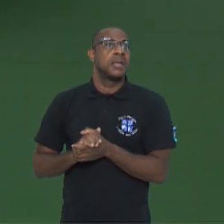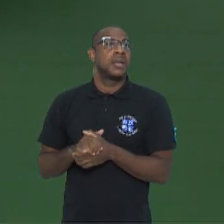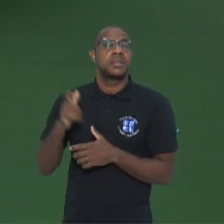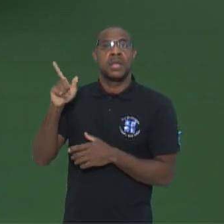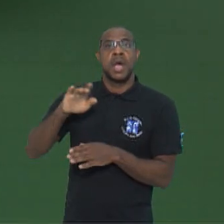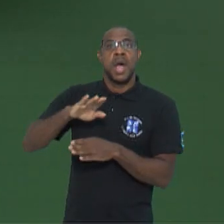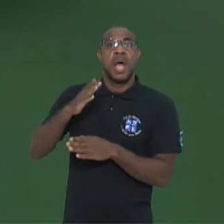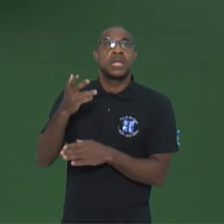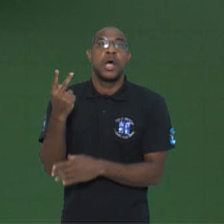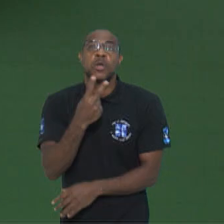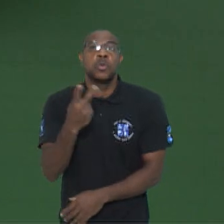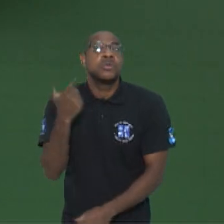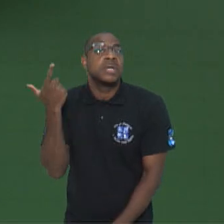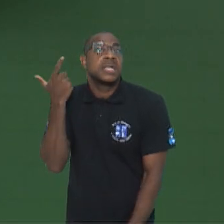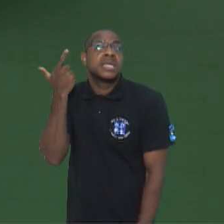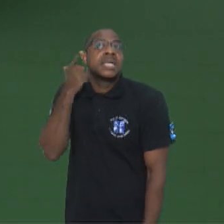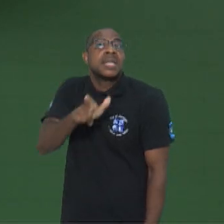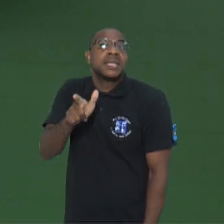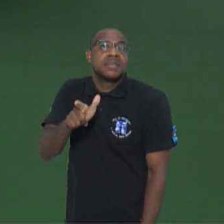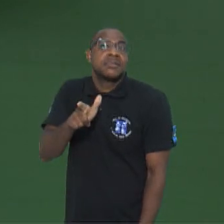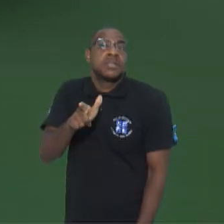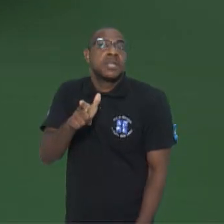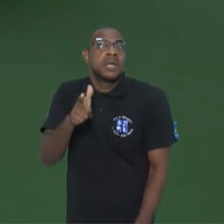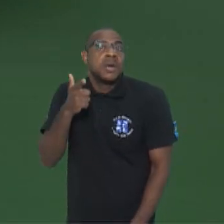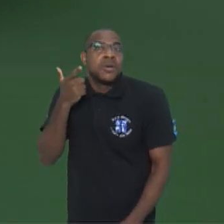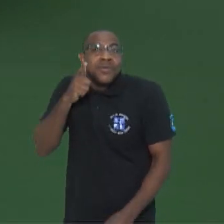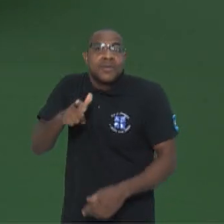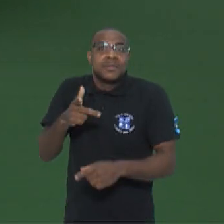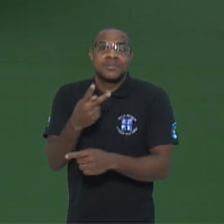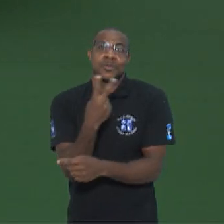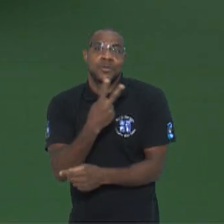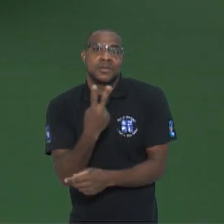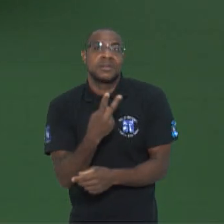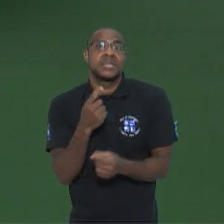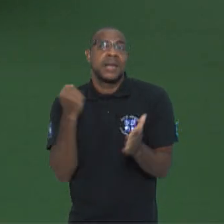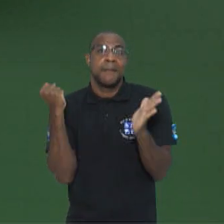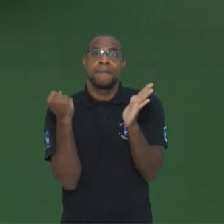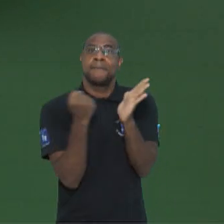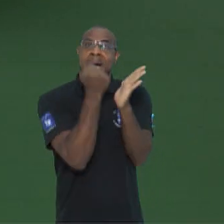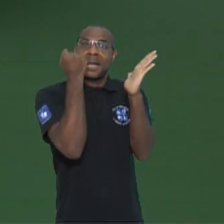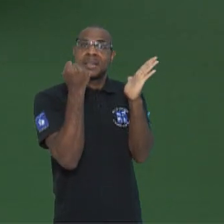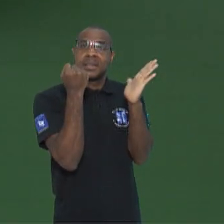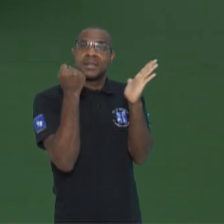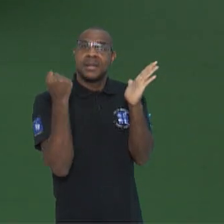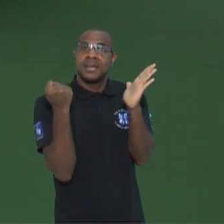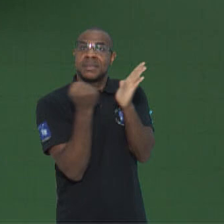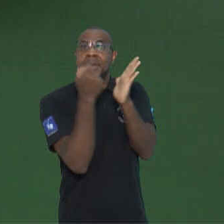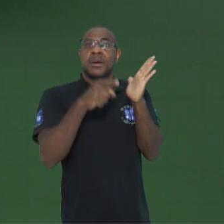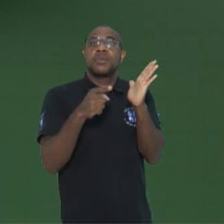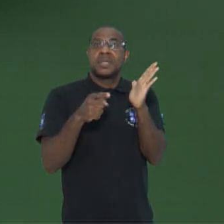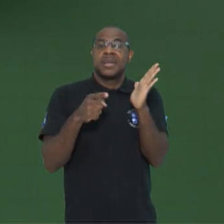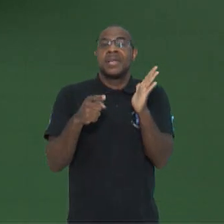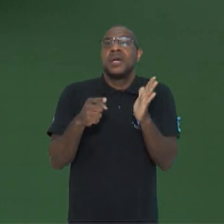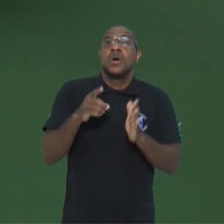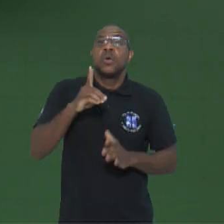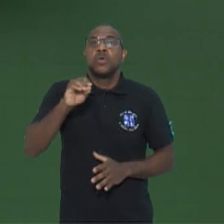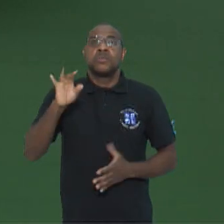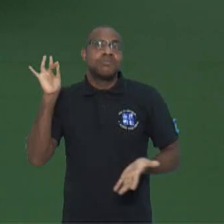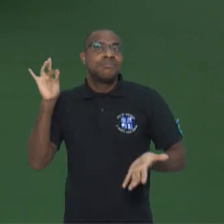grandes conquistas que marcam o início do esporte no Brasil, enquanto montanhismo, na prática de subir a montanha